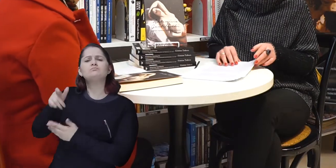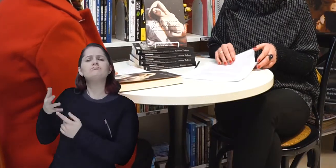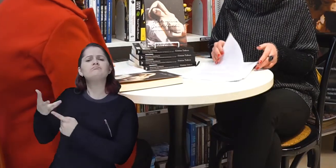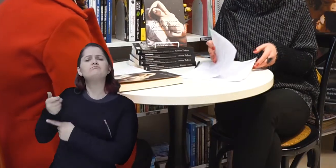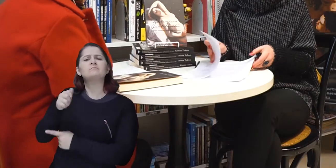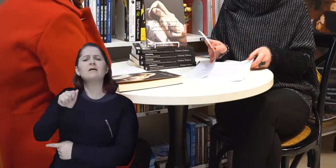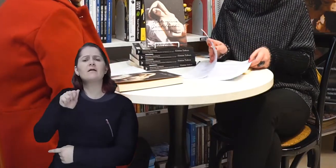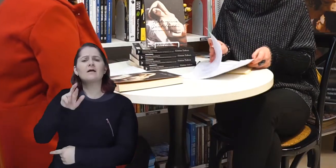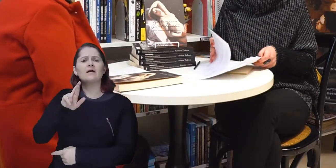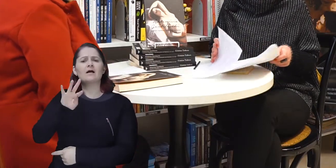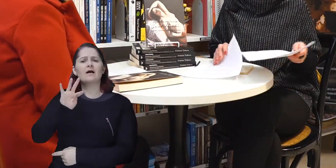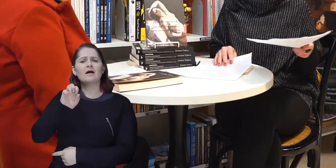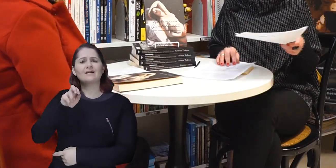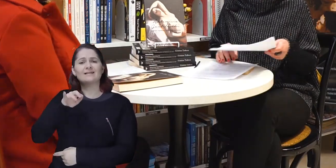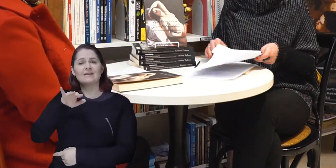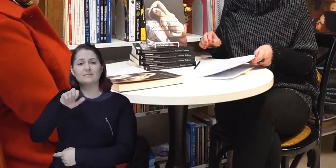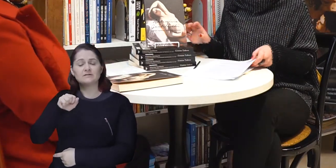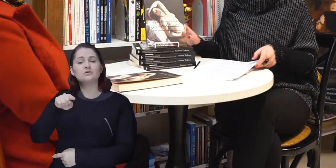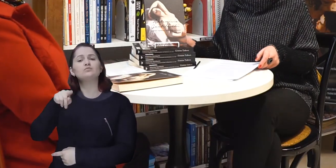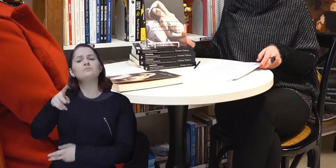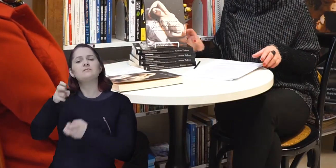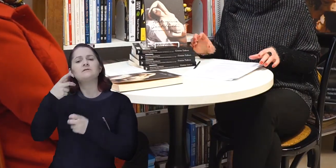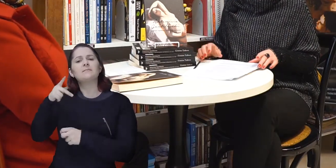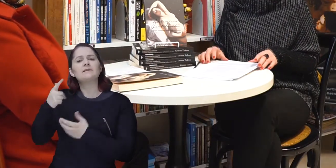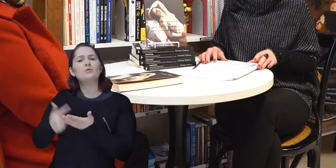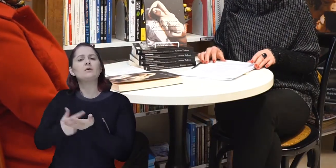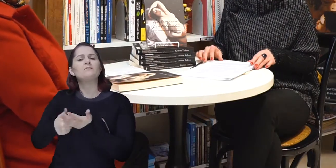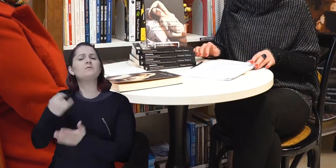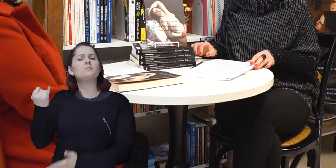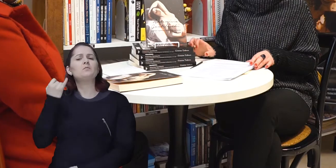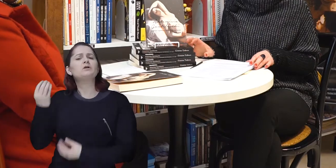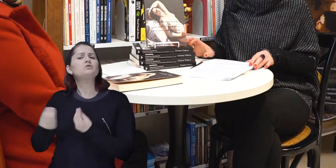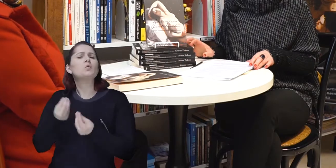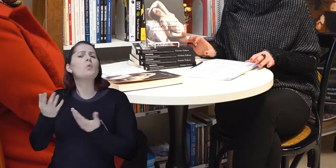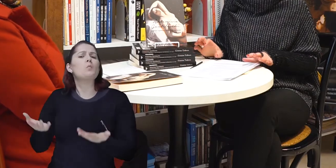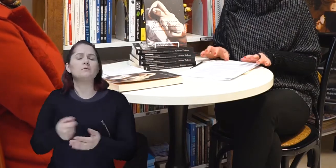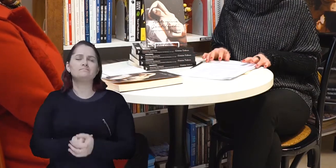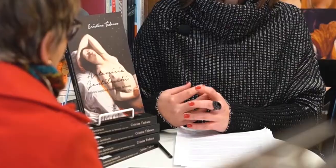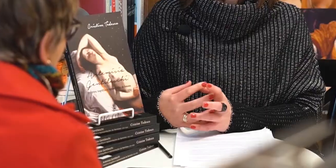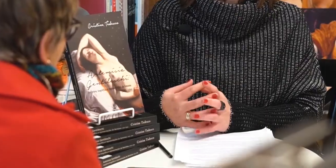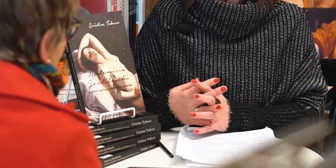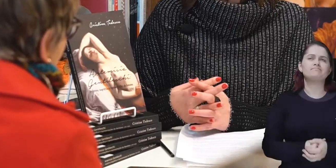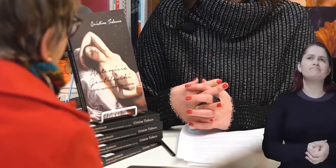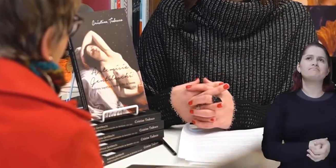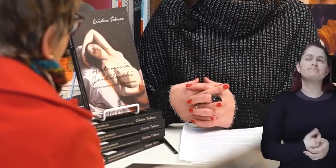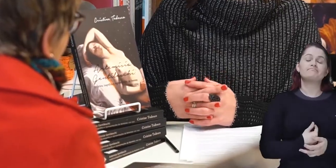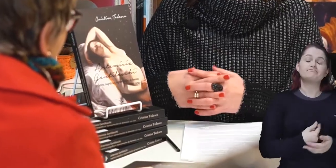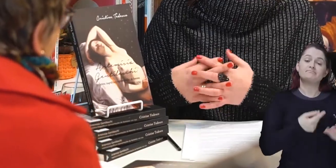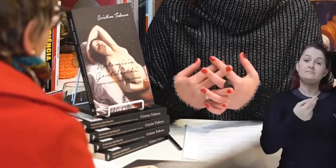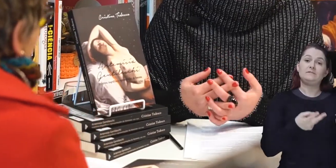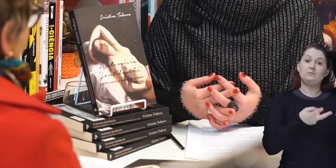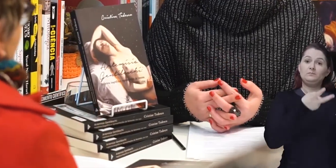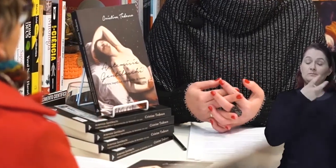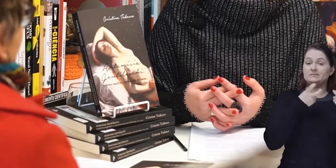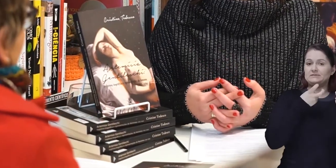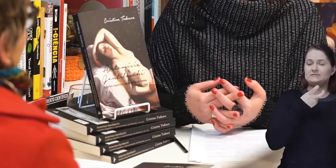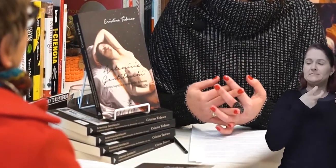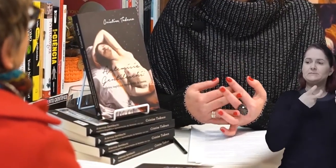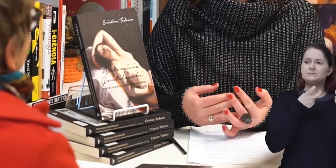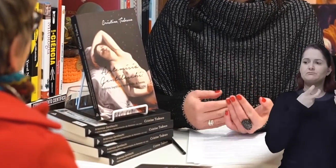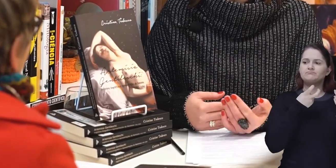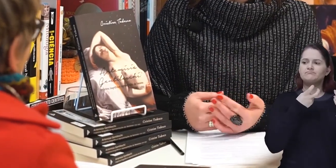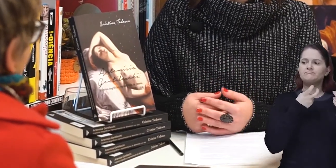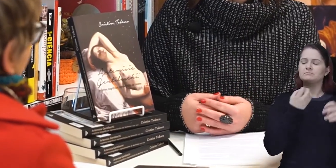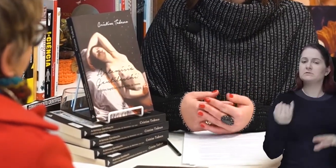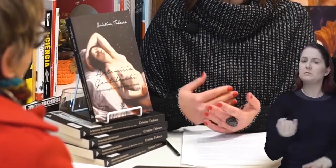E como estudiosa de Artemisia, como você vê a importância do seu livro? Bom, eu vejo de diferentes maneiras, né? Eu